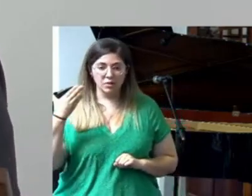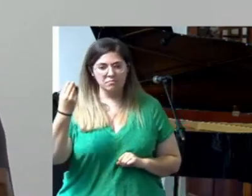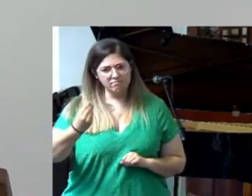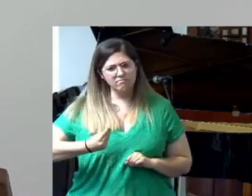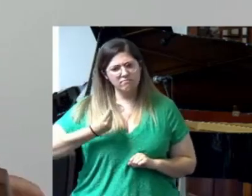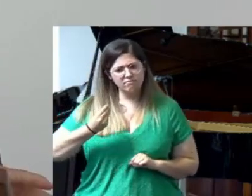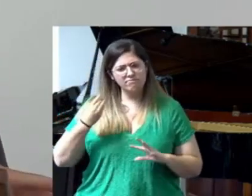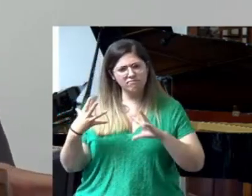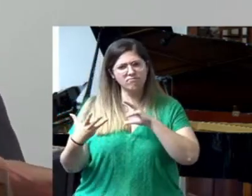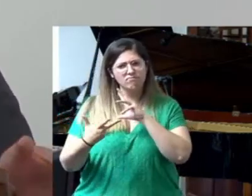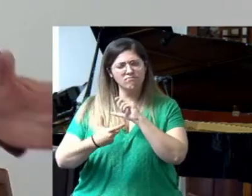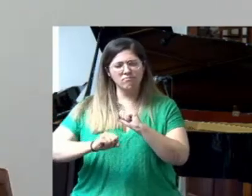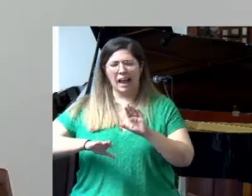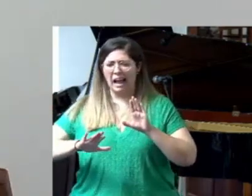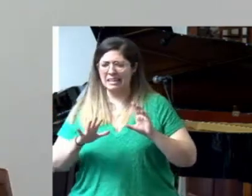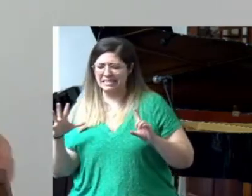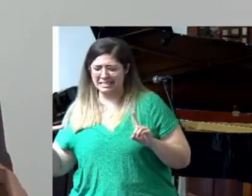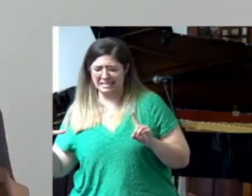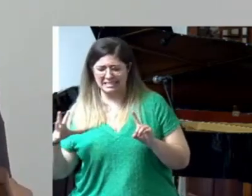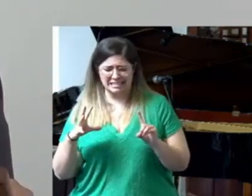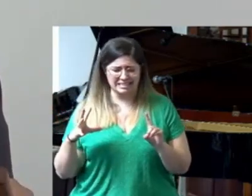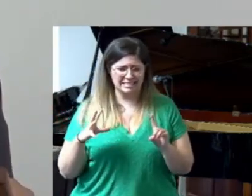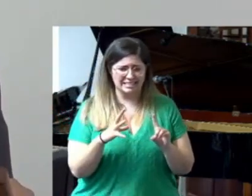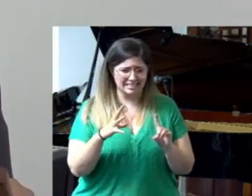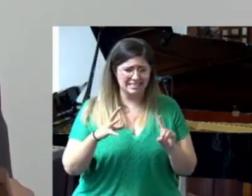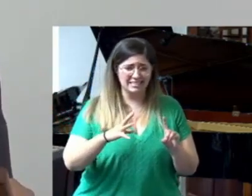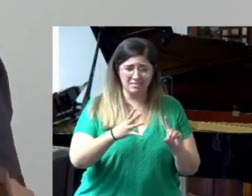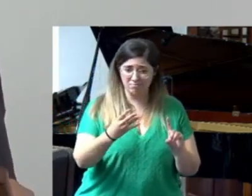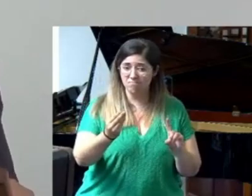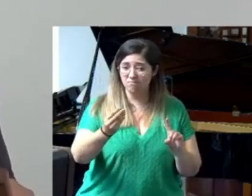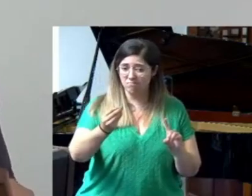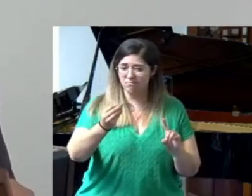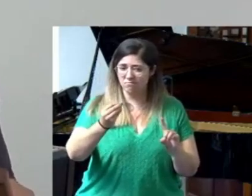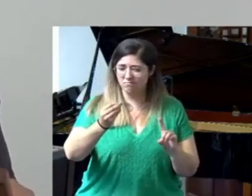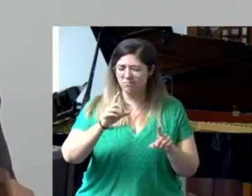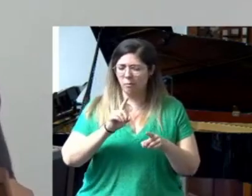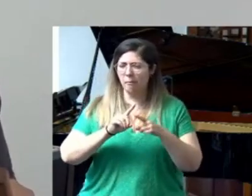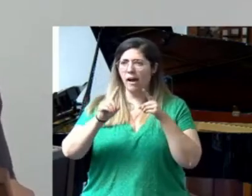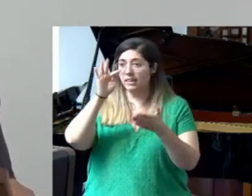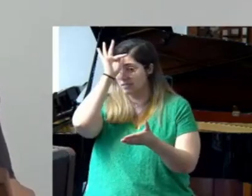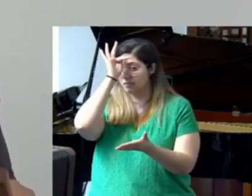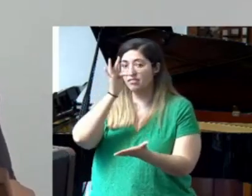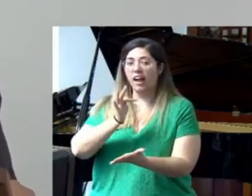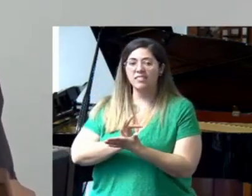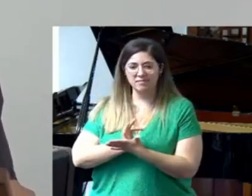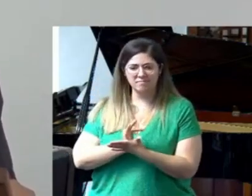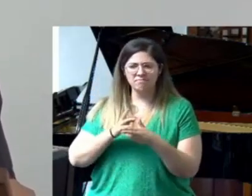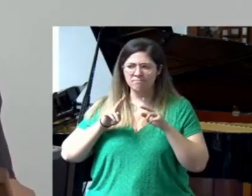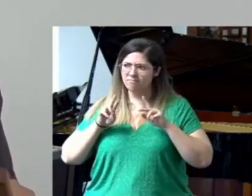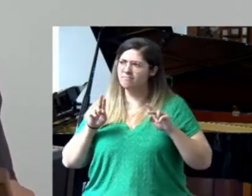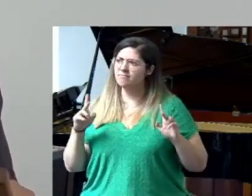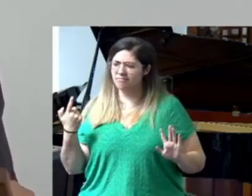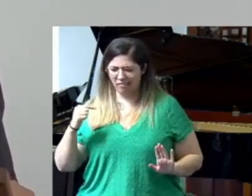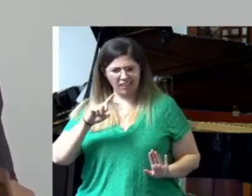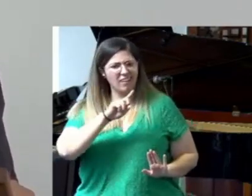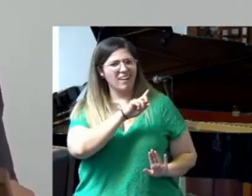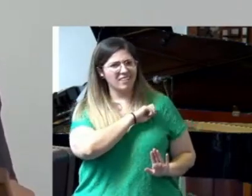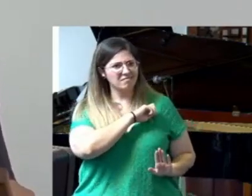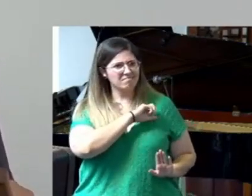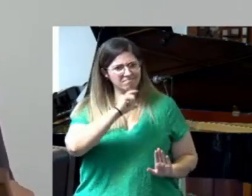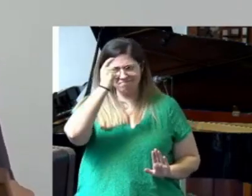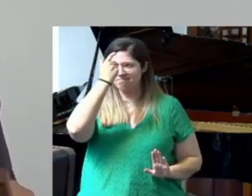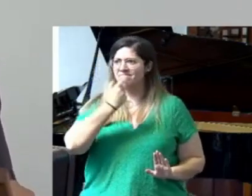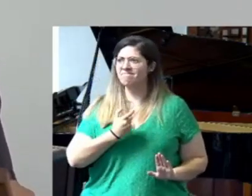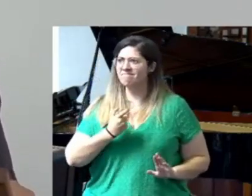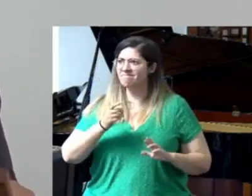conseguir sobreviver às coisas tão terríveis que acontecem no mundo, é com fé. A fé nos diferencia da maior